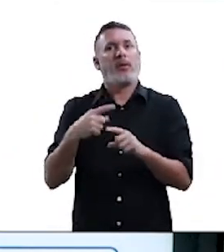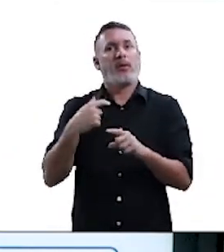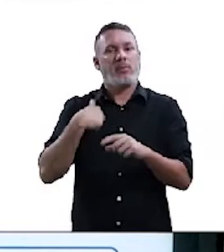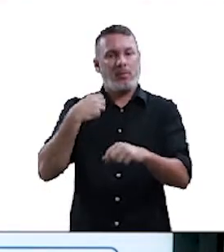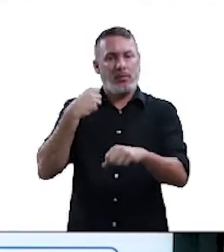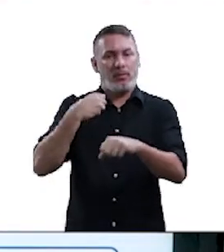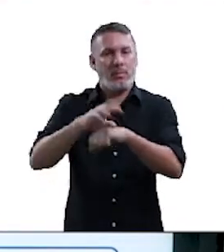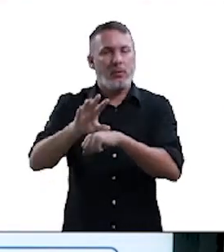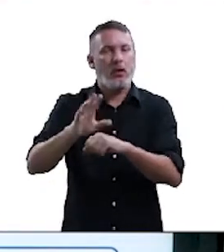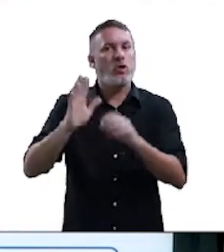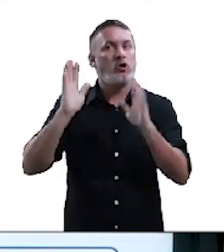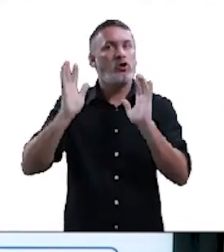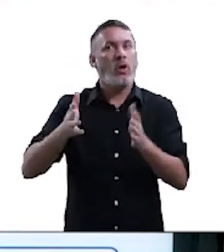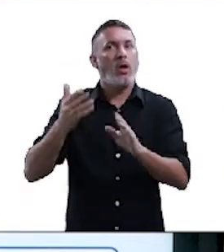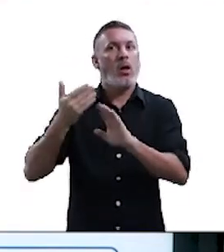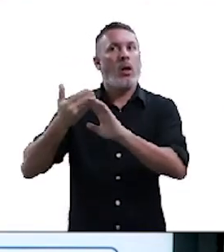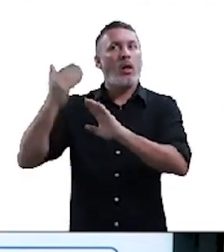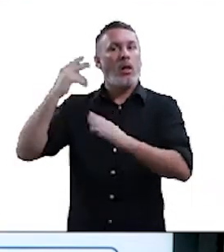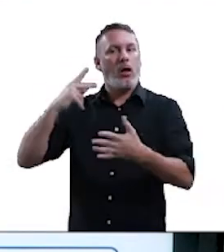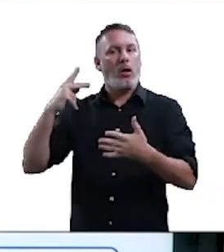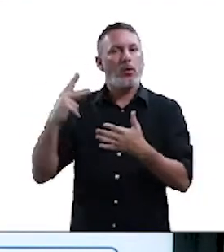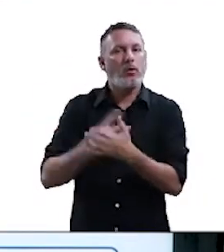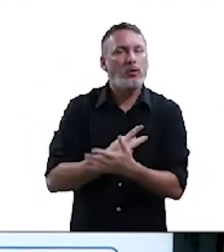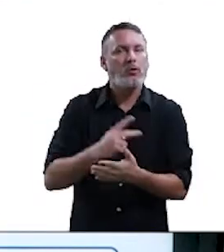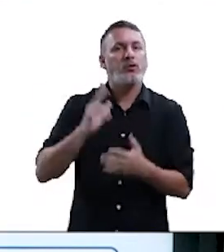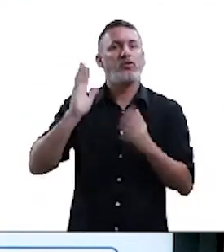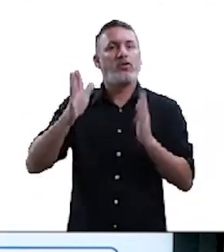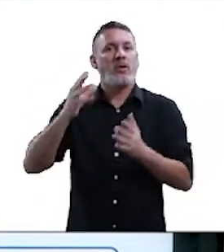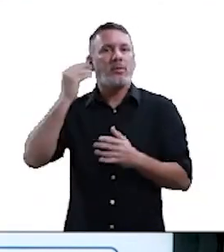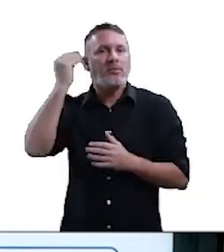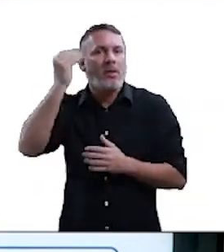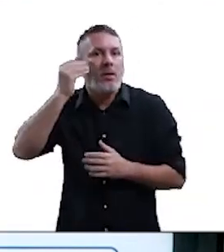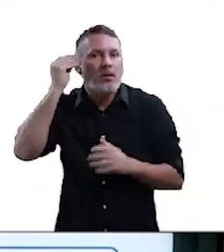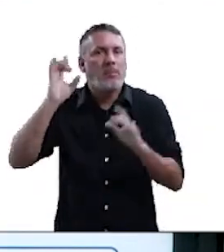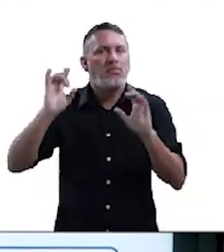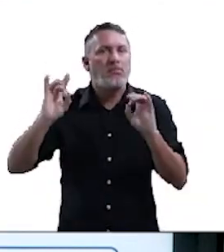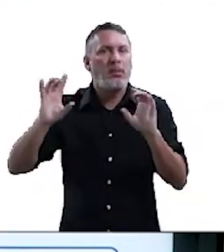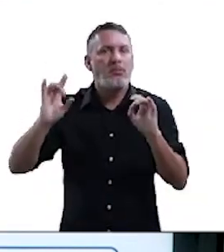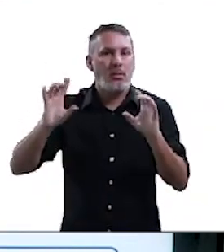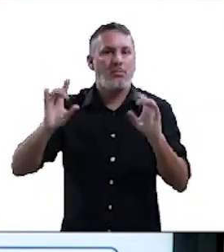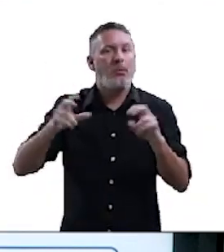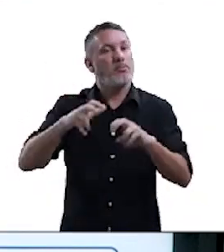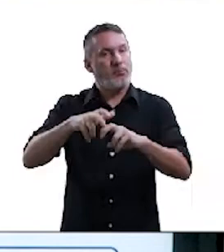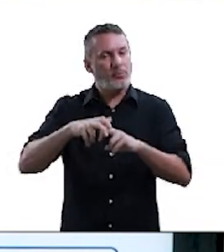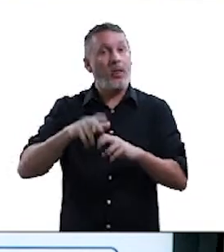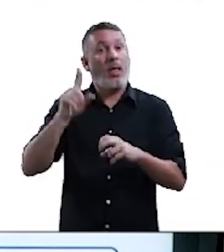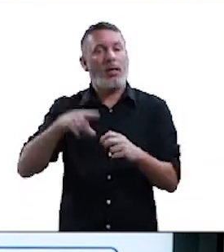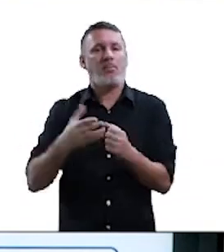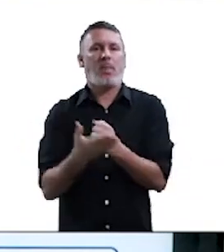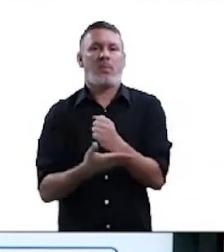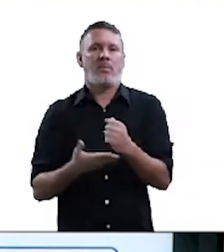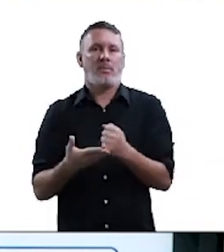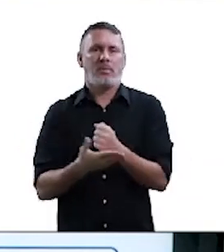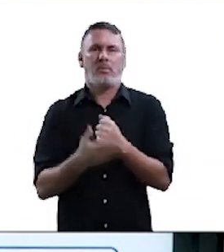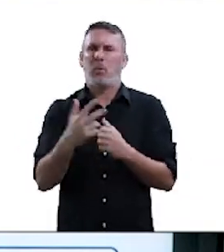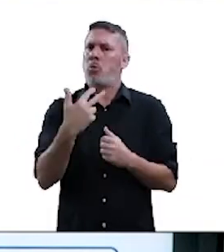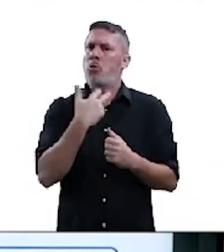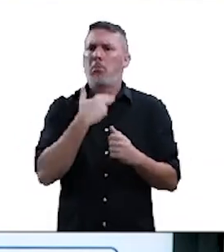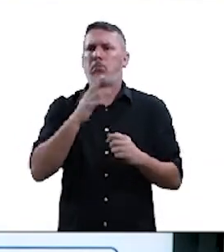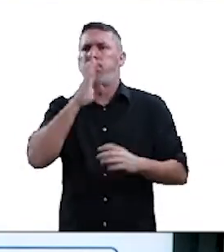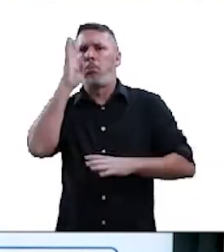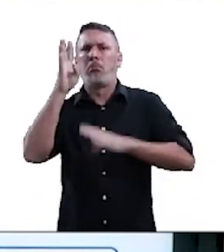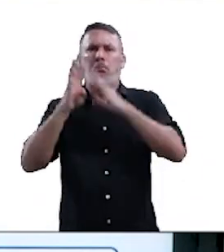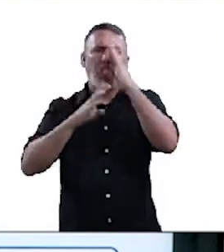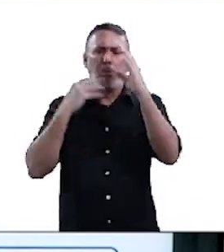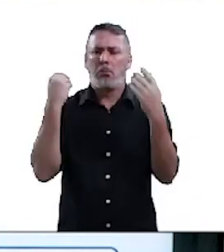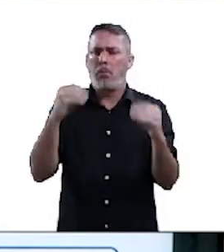fez isso ou porque fulano já apresentou determinada problemática. Então, essa fundamentação não pode ser de qualquer jeito.